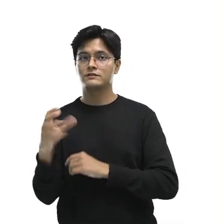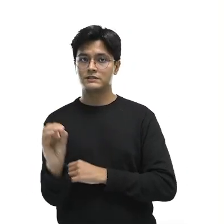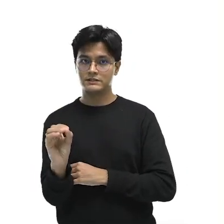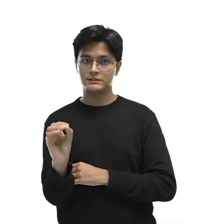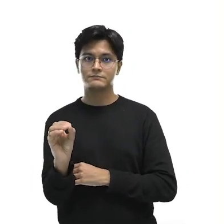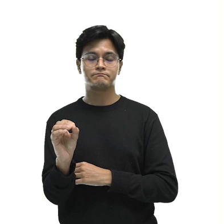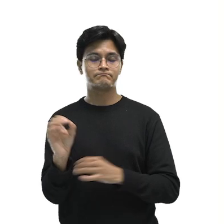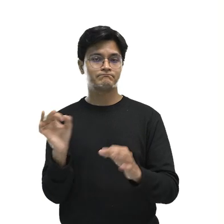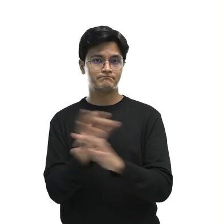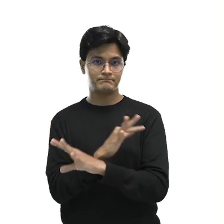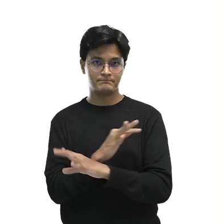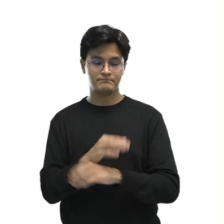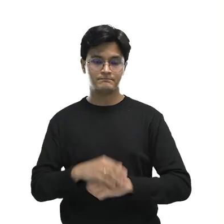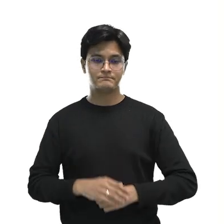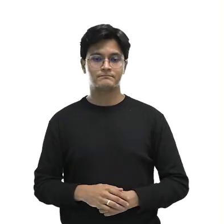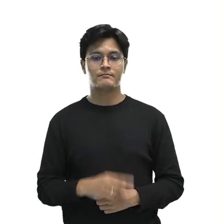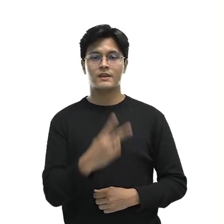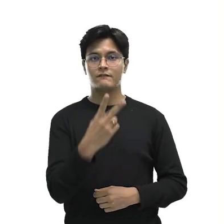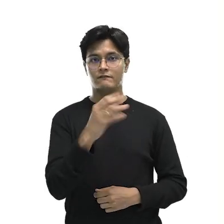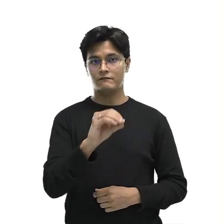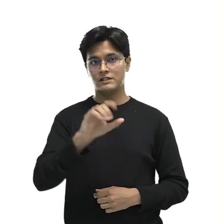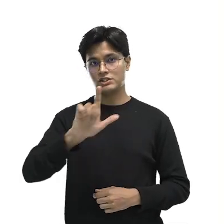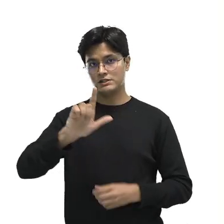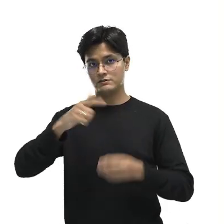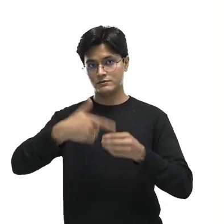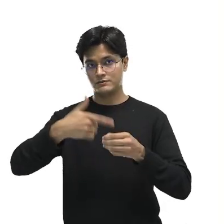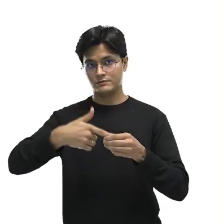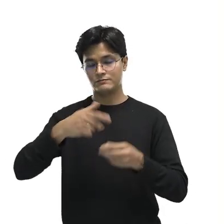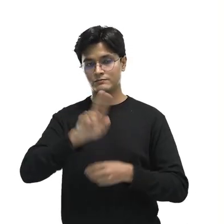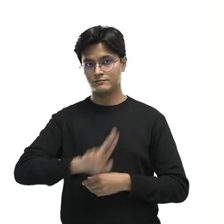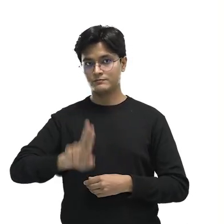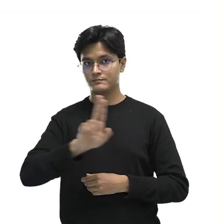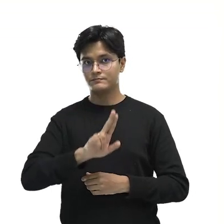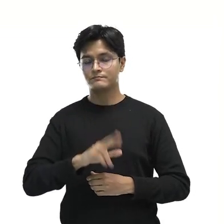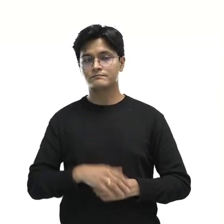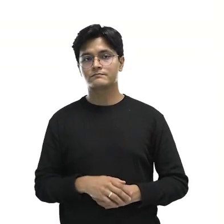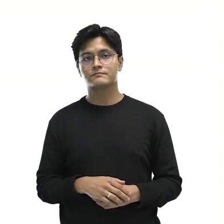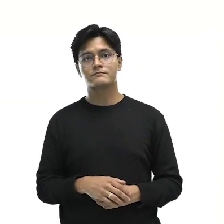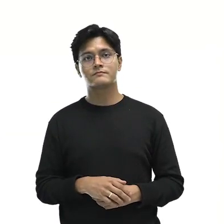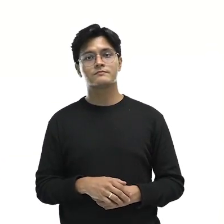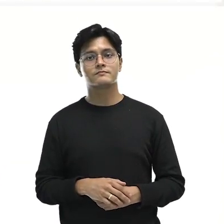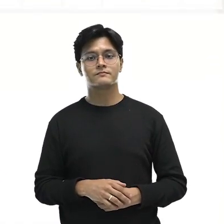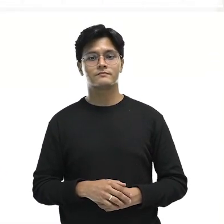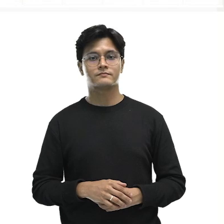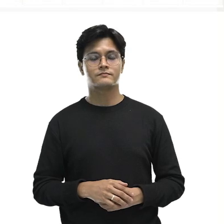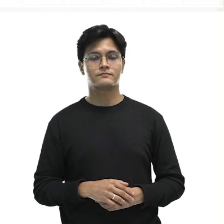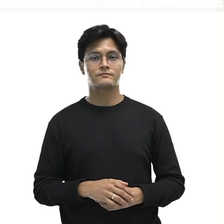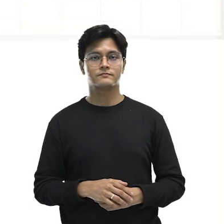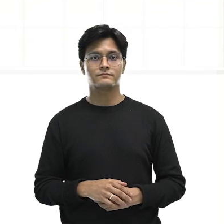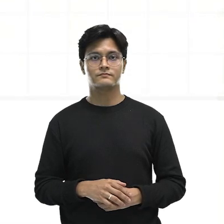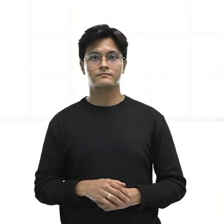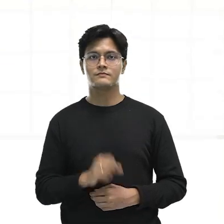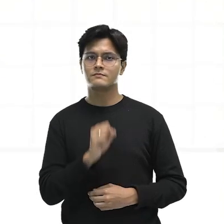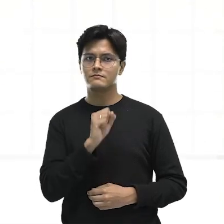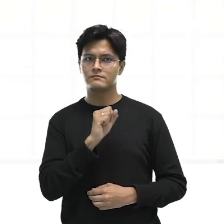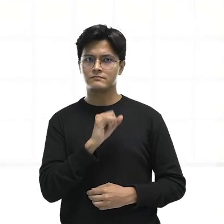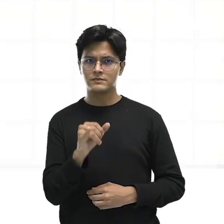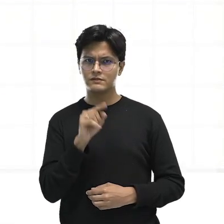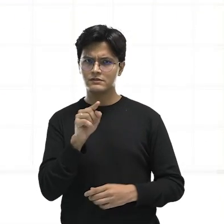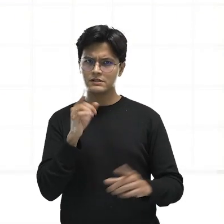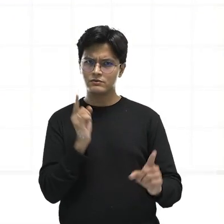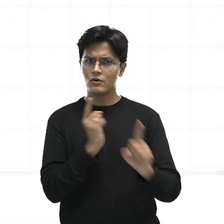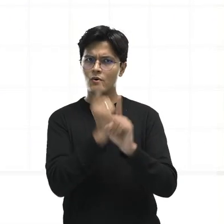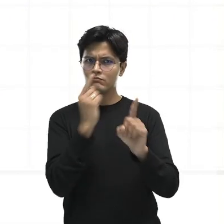tá? 20 litros de combustível. Se você de repente chegar num valor